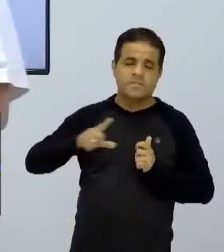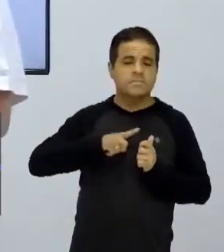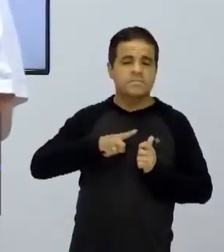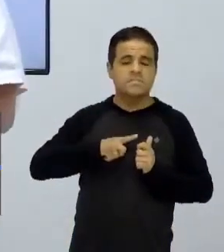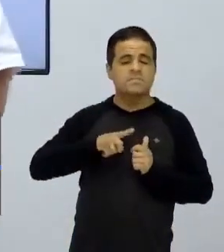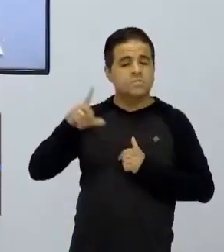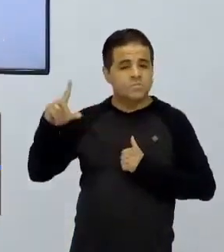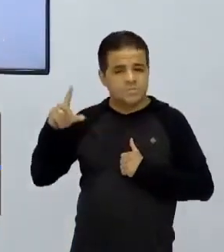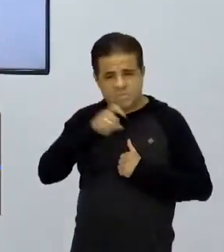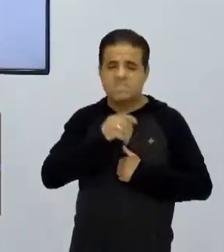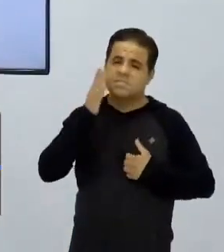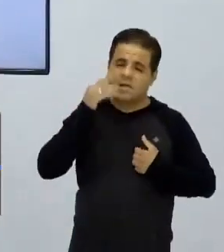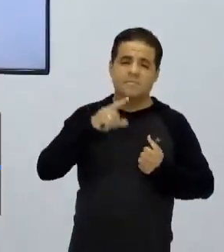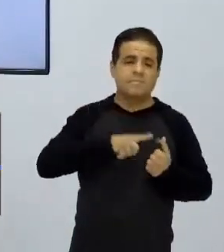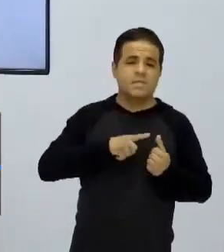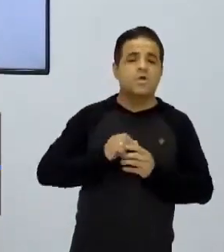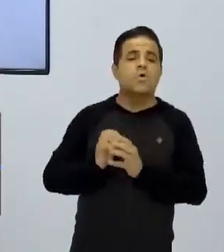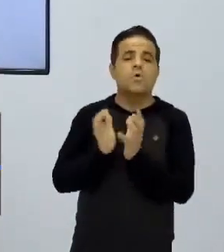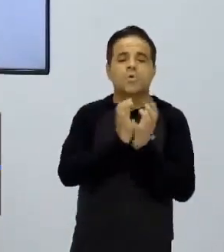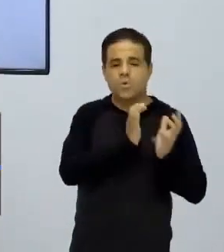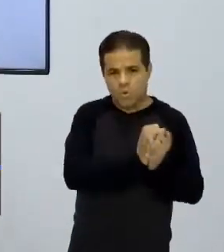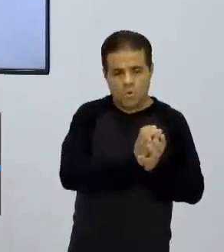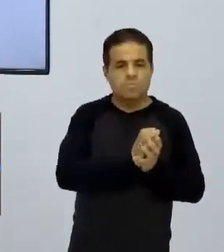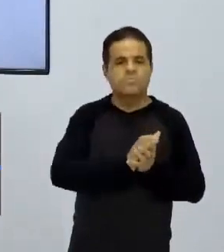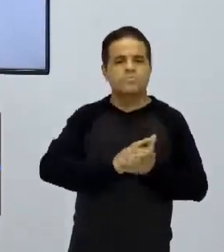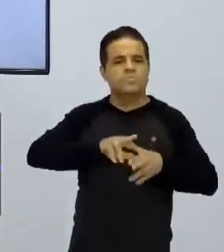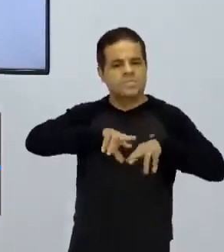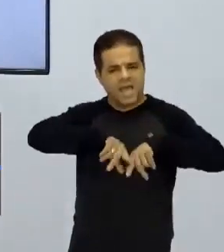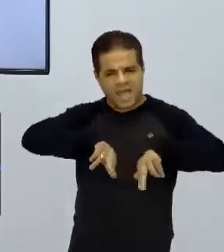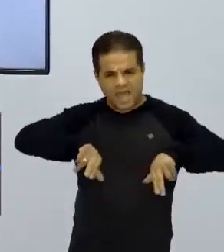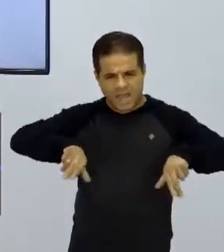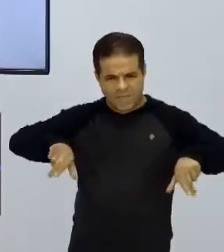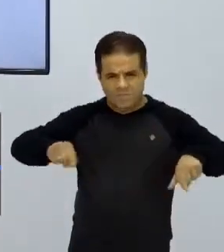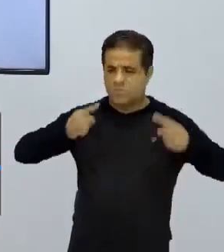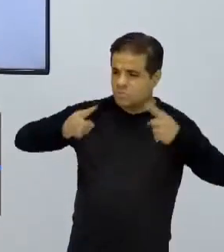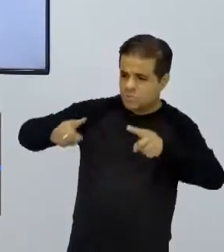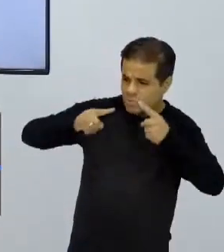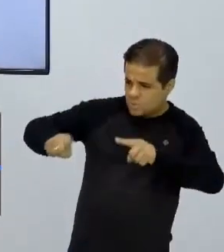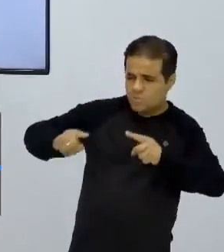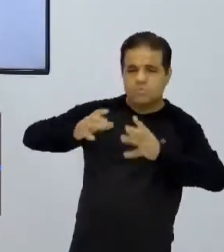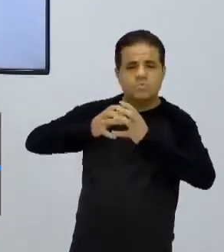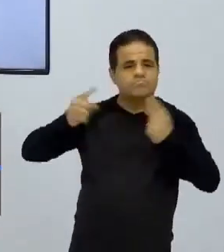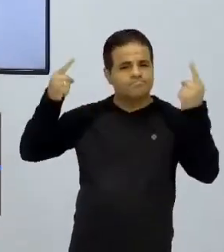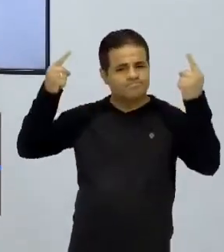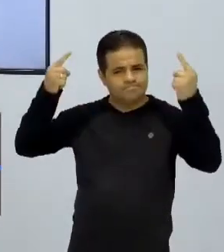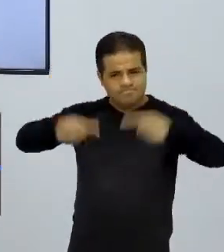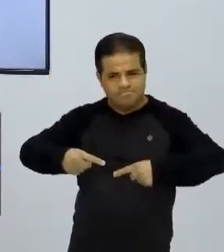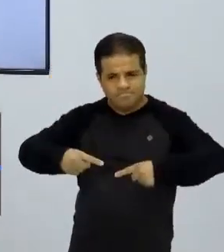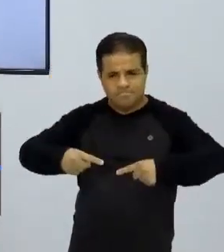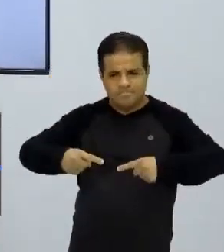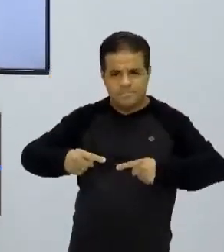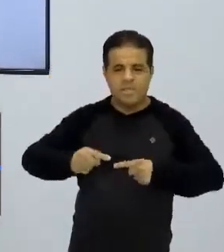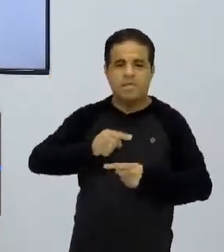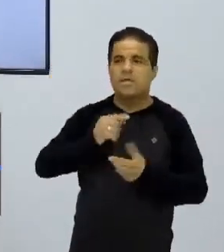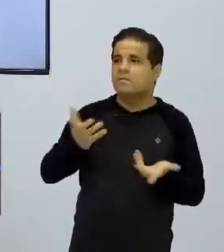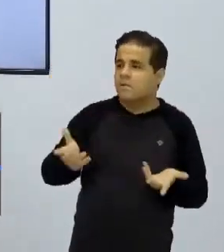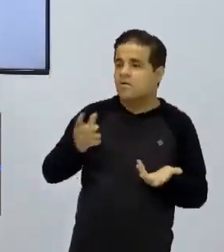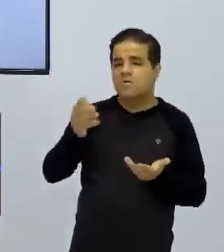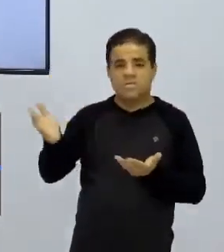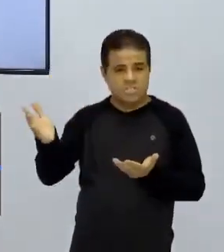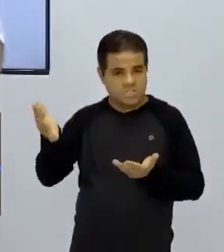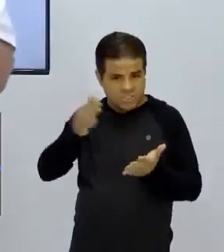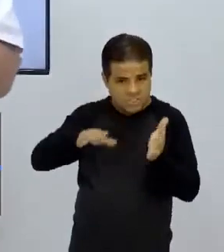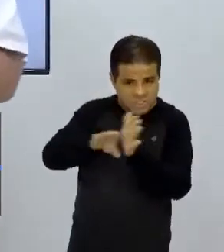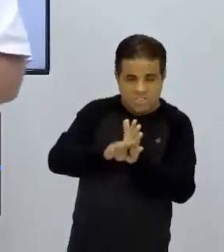existem complicações, né? A gente sabe que existem grupos étnicos do poder que são contra outros grupos. Isso. Então, logicamente, quando vem um favorecimento,